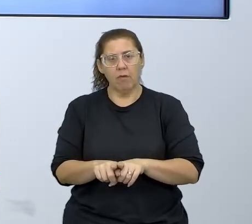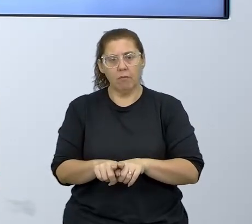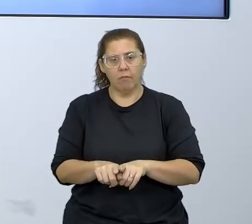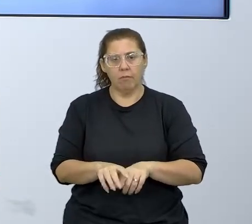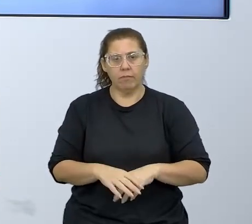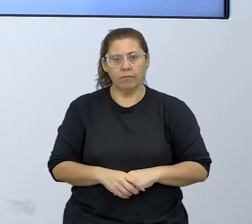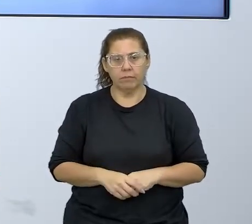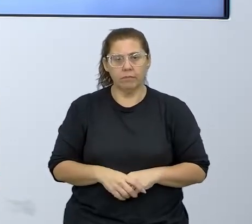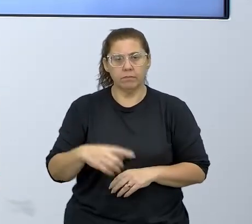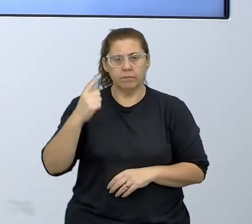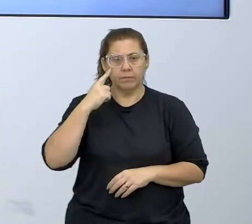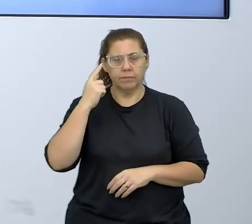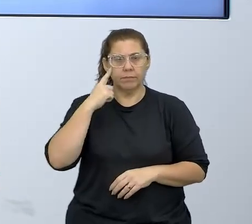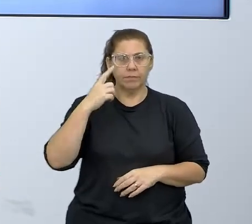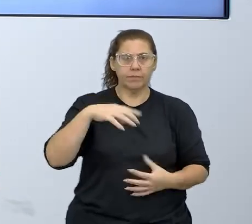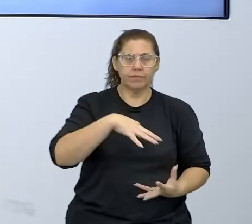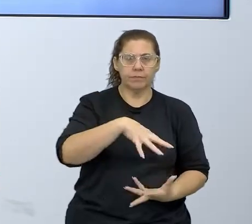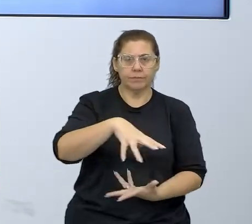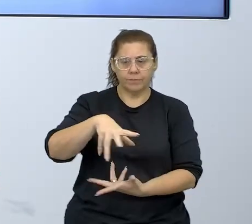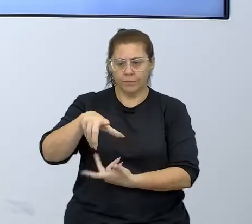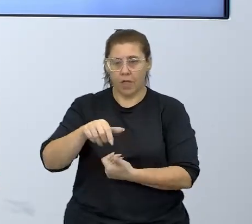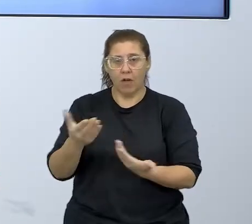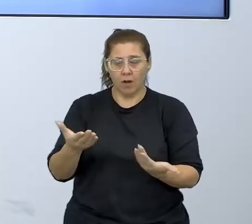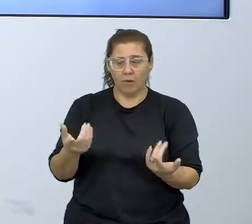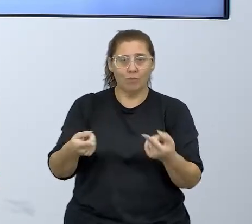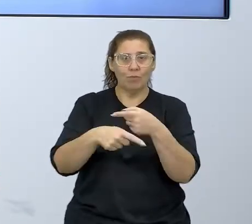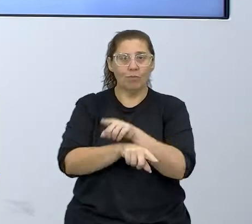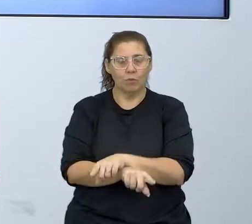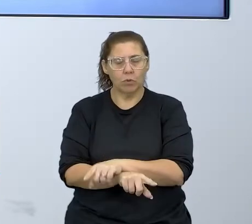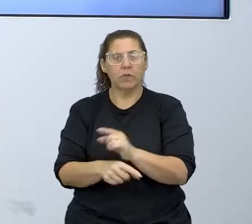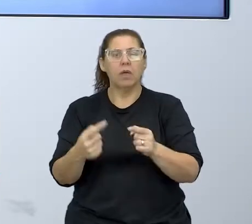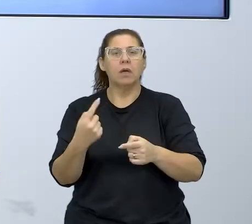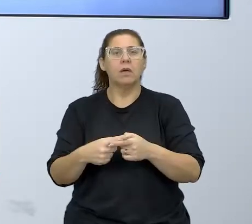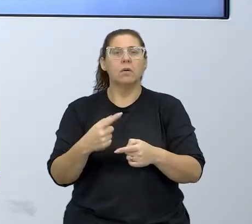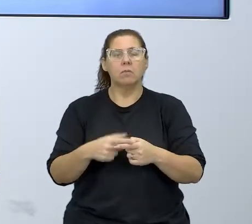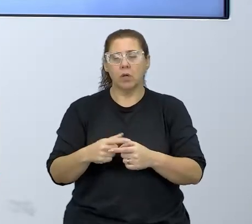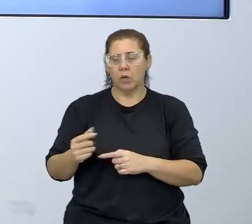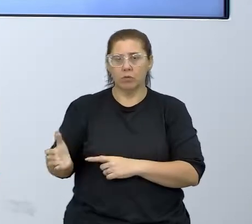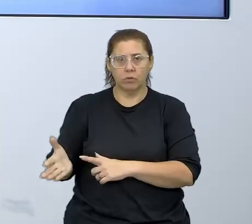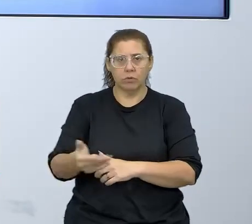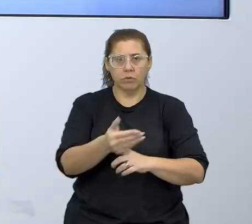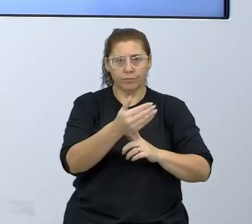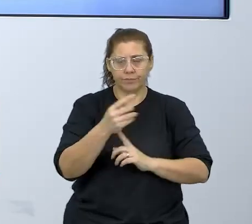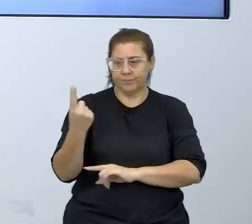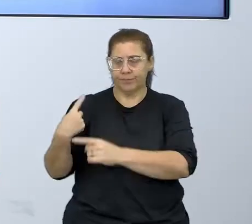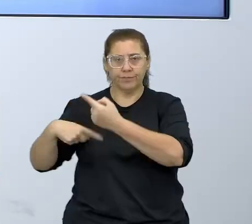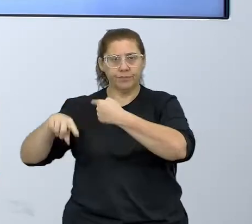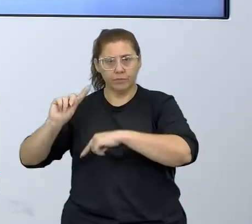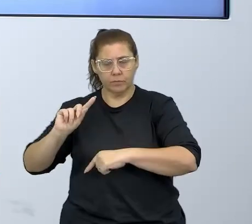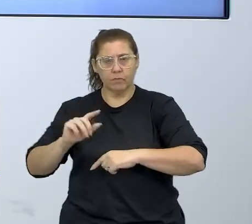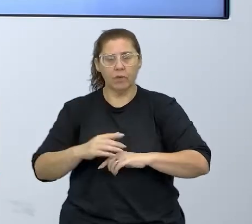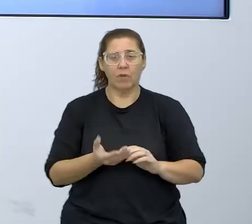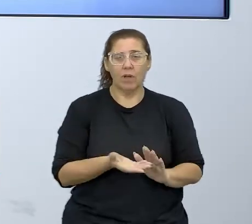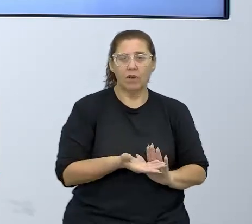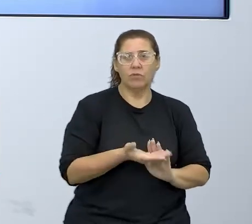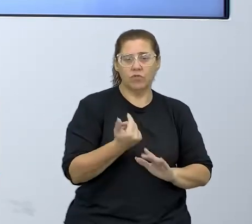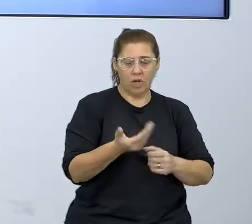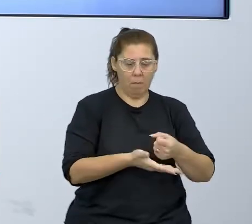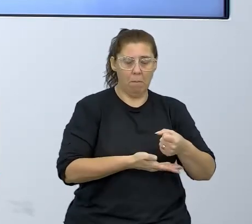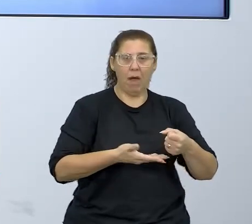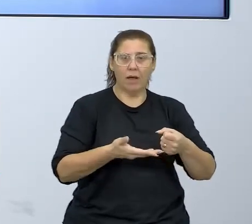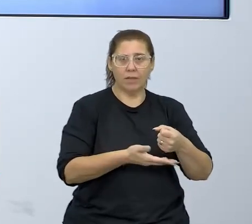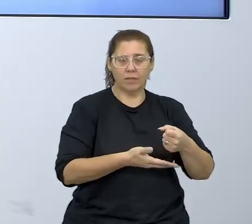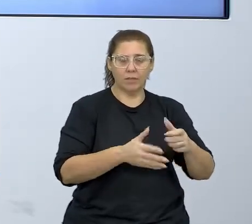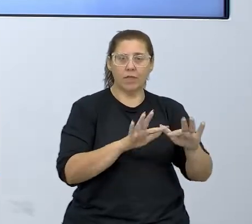que a globalização, a gente vai inverter isso, porque o desenvolvimento tecnológico, ele vai tirar um pouco dessa base da